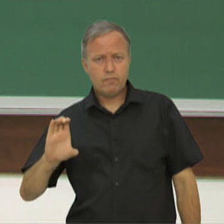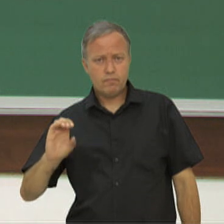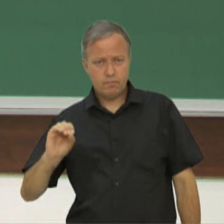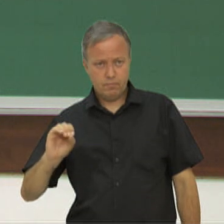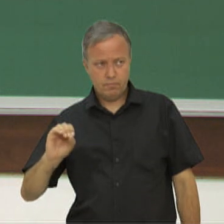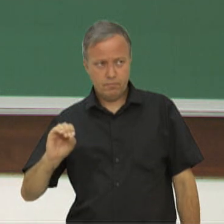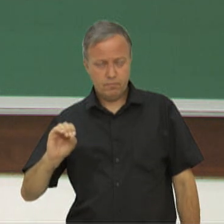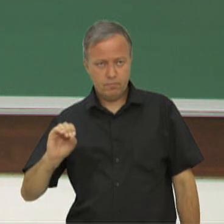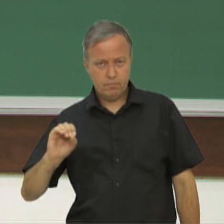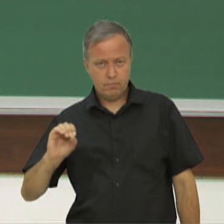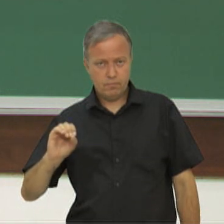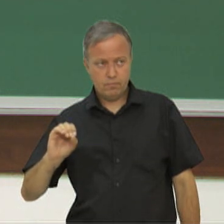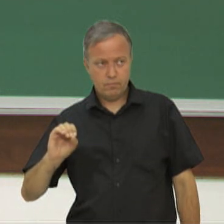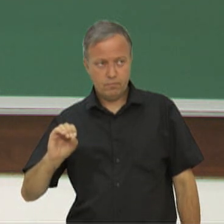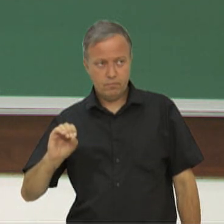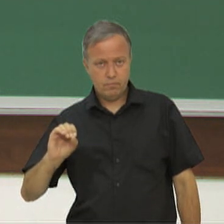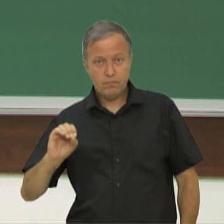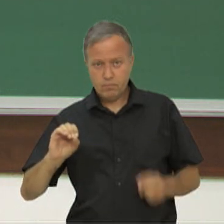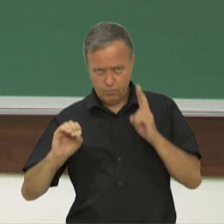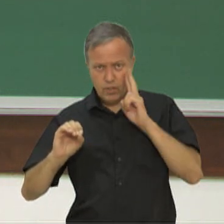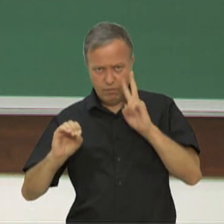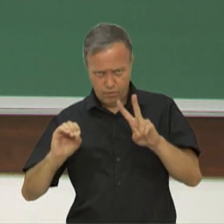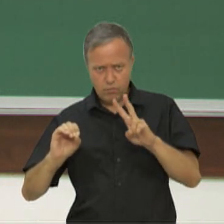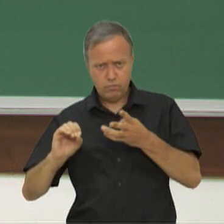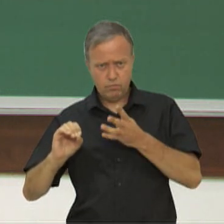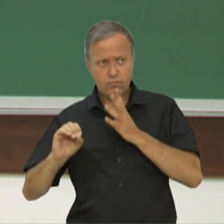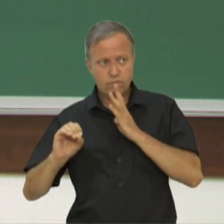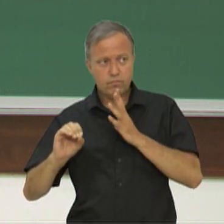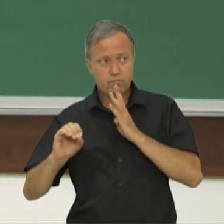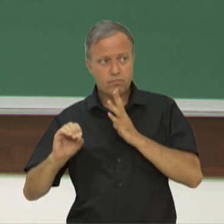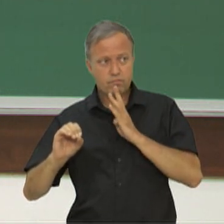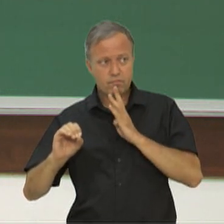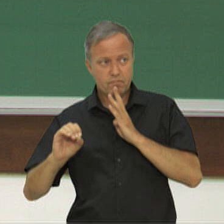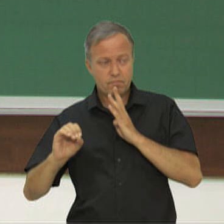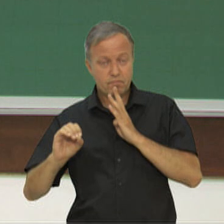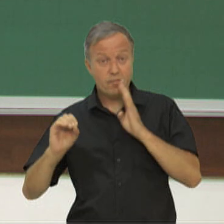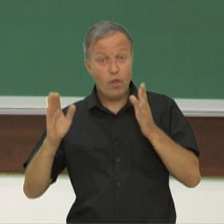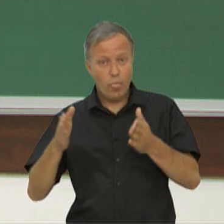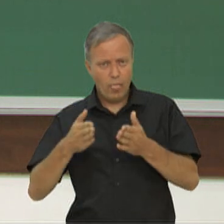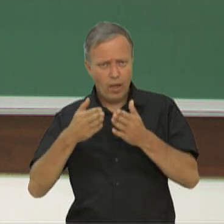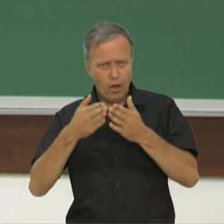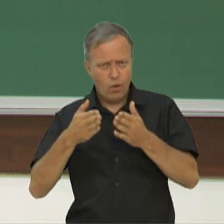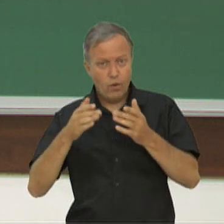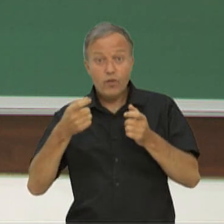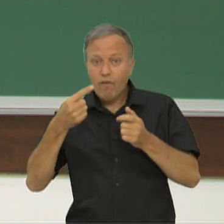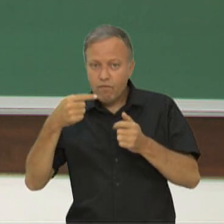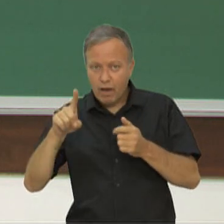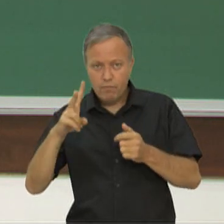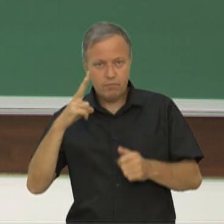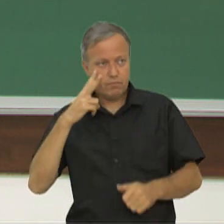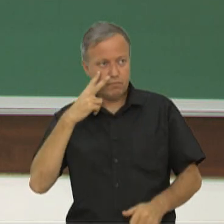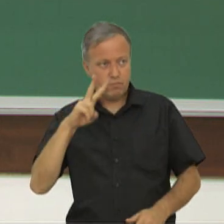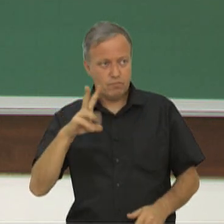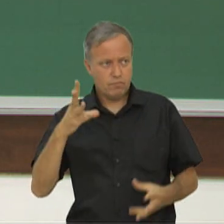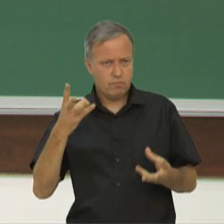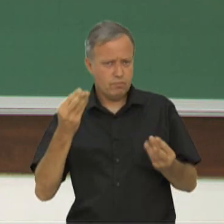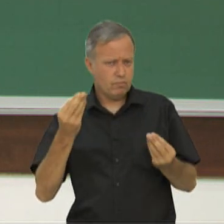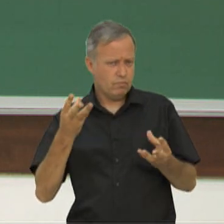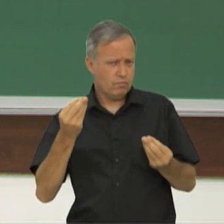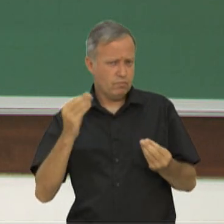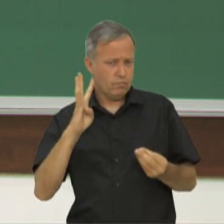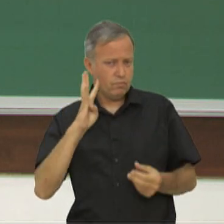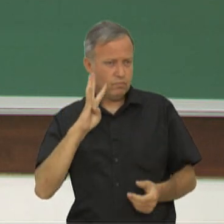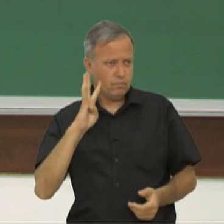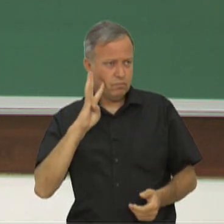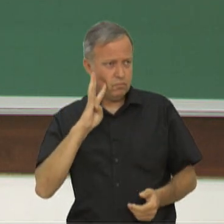de balé clássico? Já foi? Se não foi, quando tiver a oportunidade, vá. É muito, muito